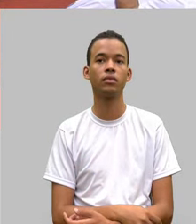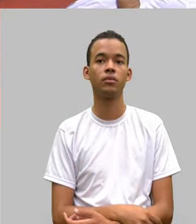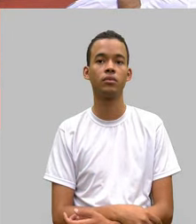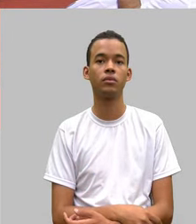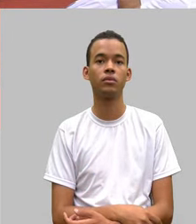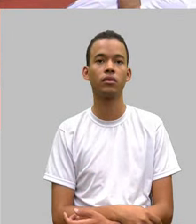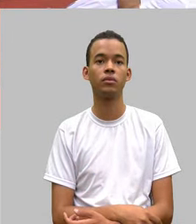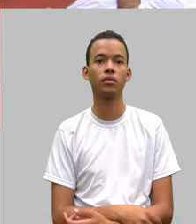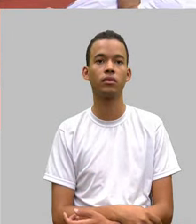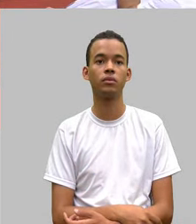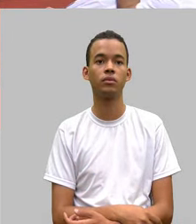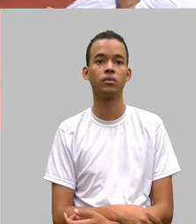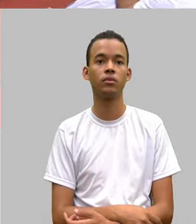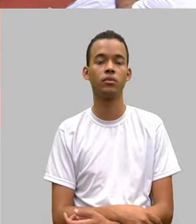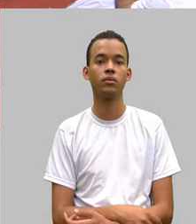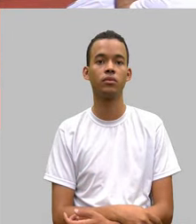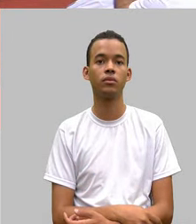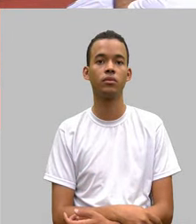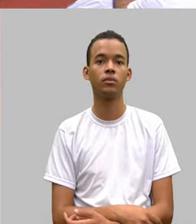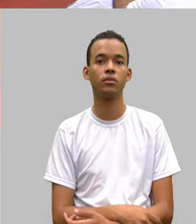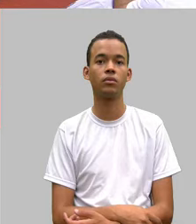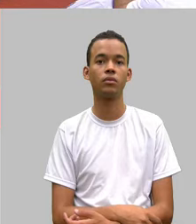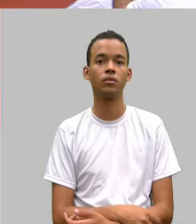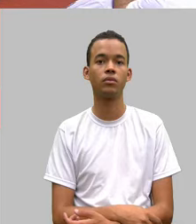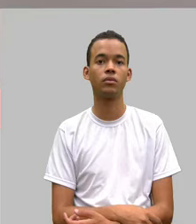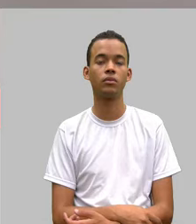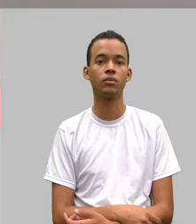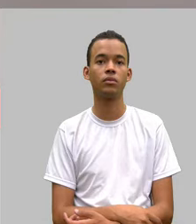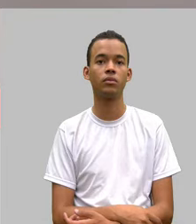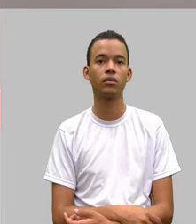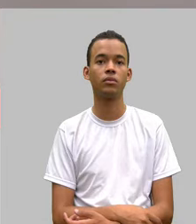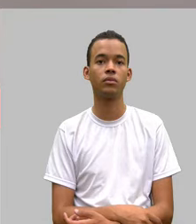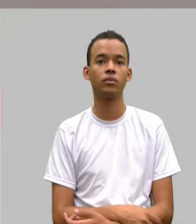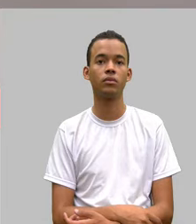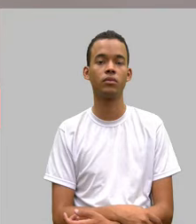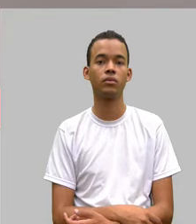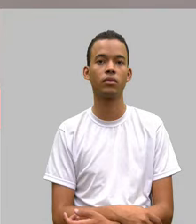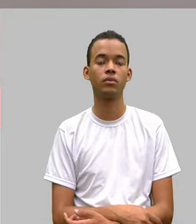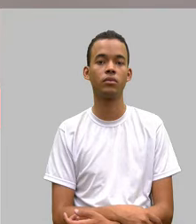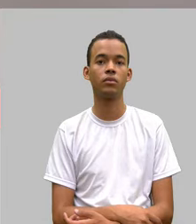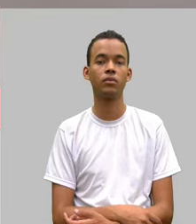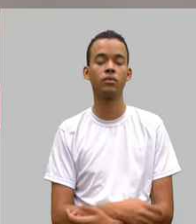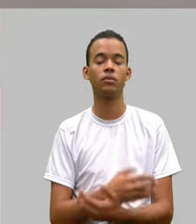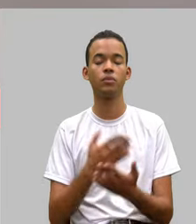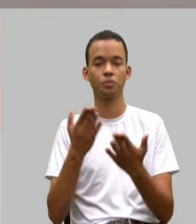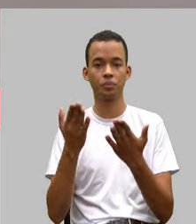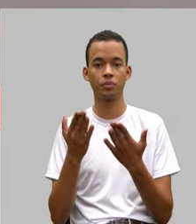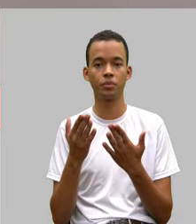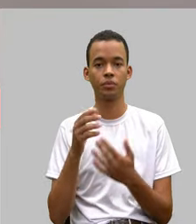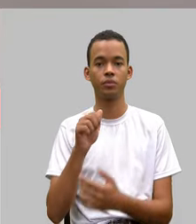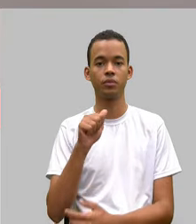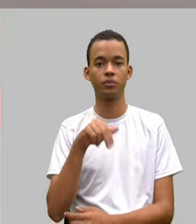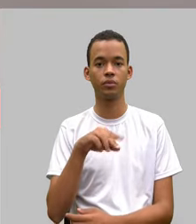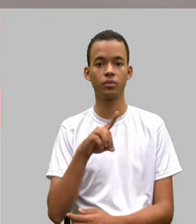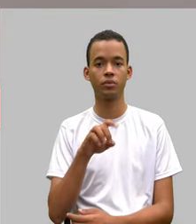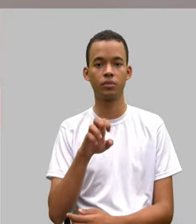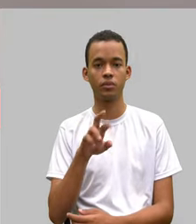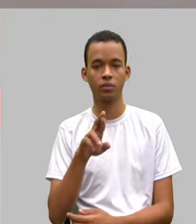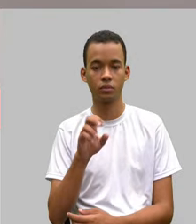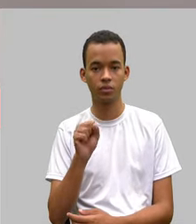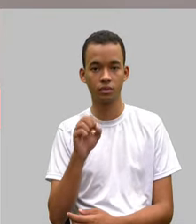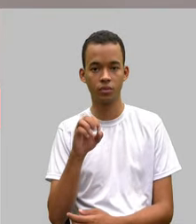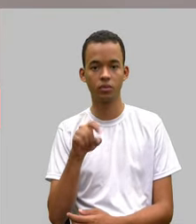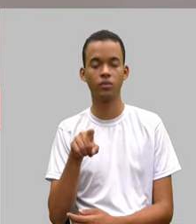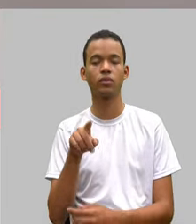medicinal como debatedores convidamos Anderson Nazareno Matos mestre em psicologia pela